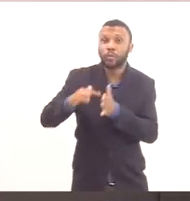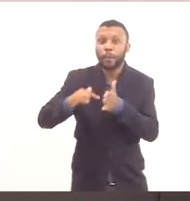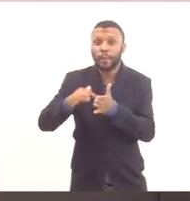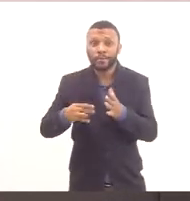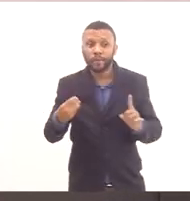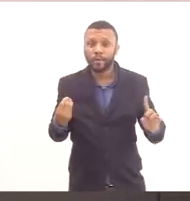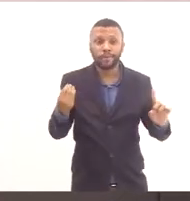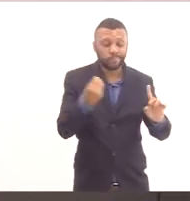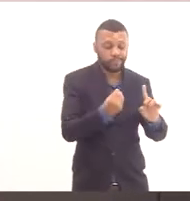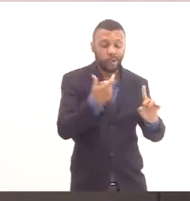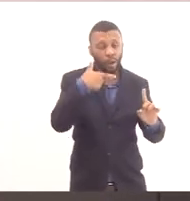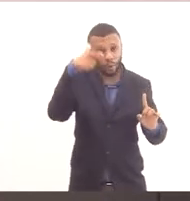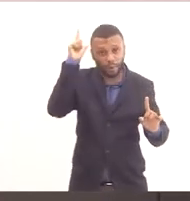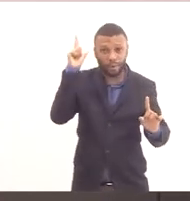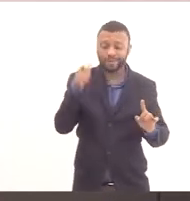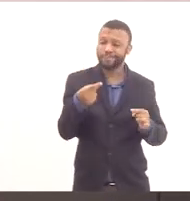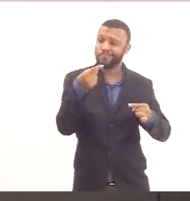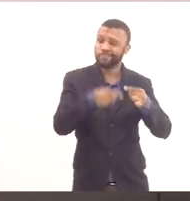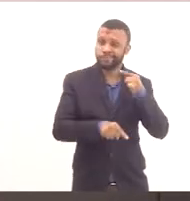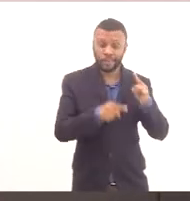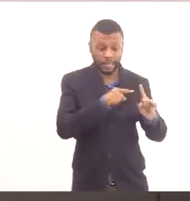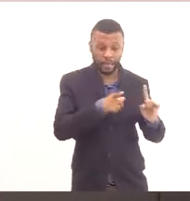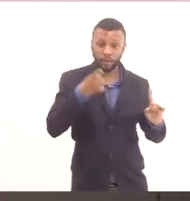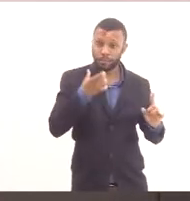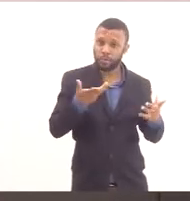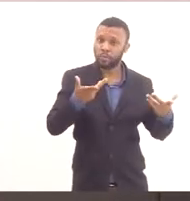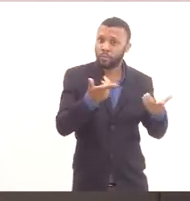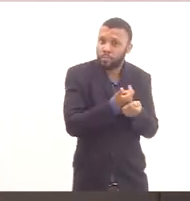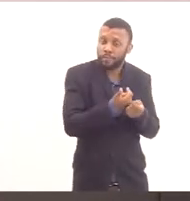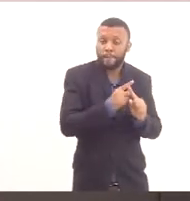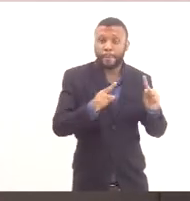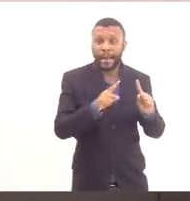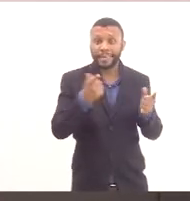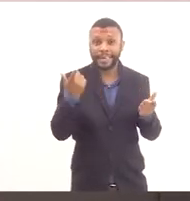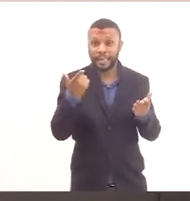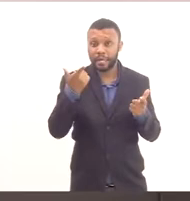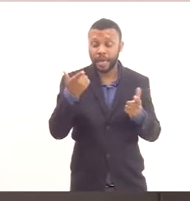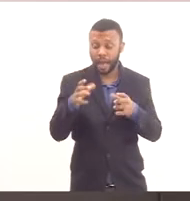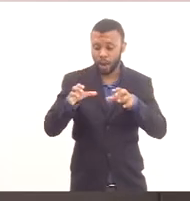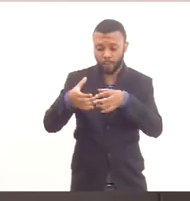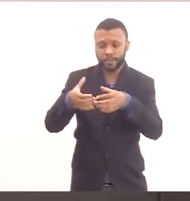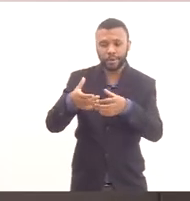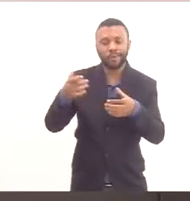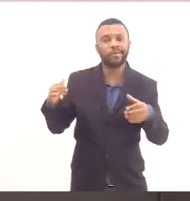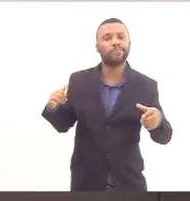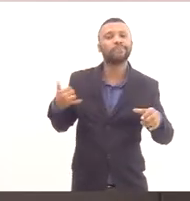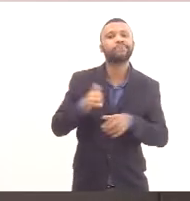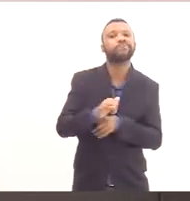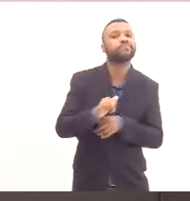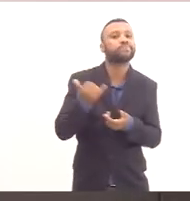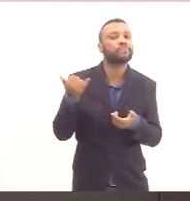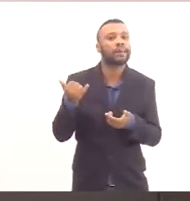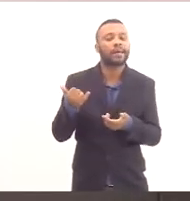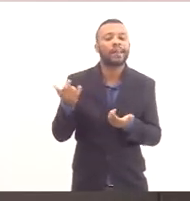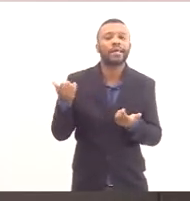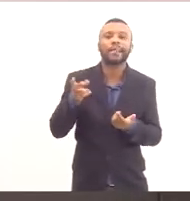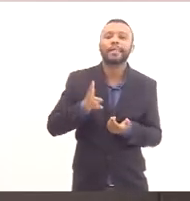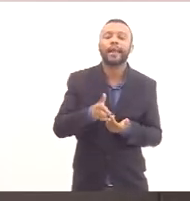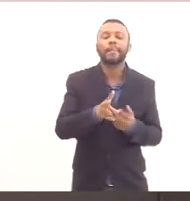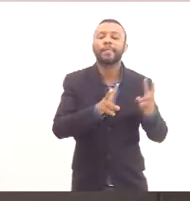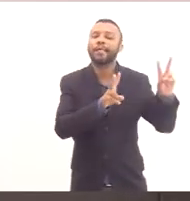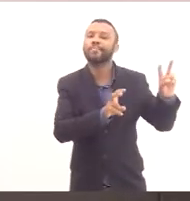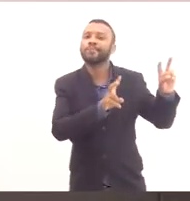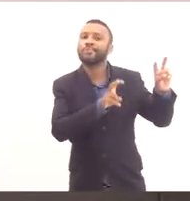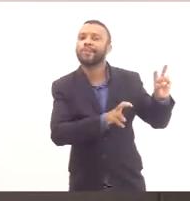Deputado Luiz Paulo é absolutamente legítimo grande Deputado da casa mas eu respeito a comissão quando faz as menções sempre o gabinete Deputado Luiz Paulo